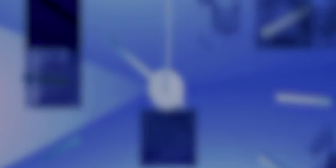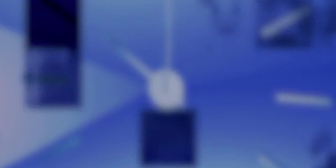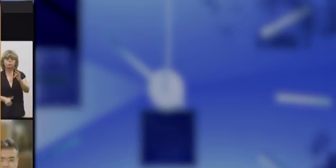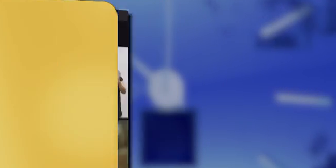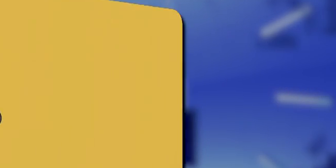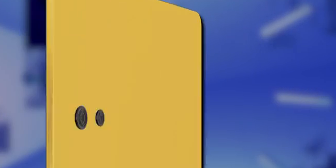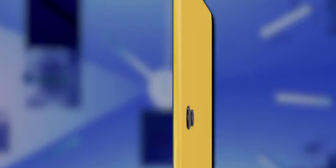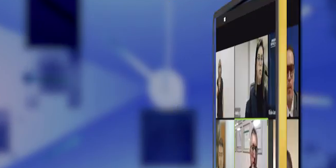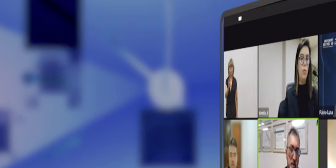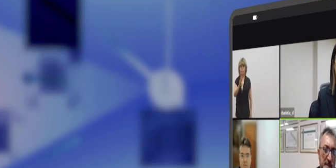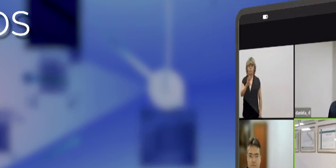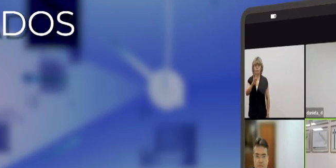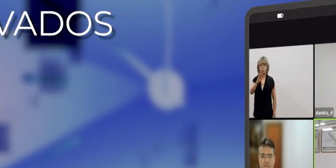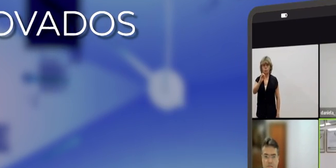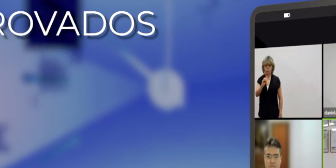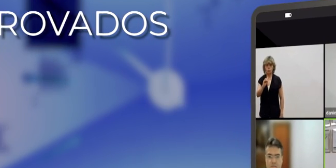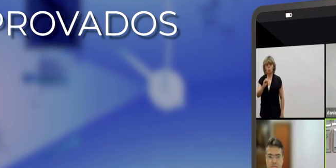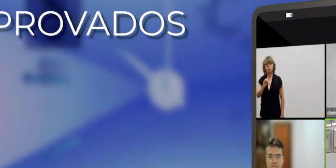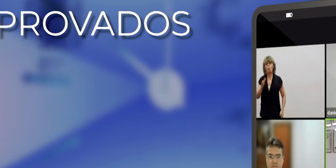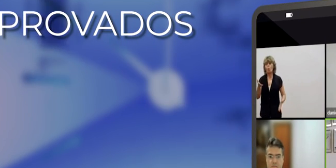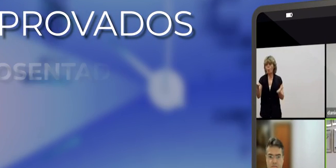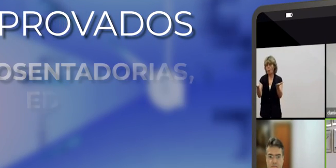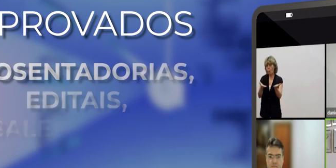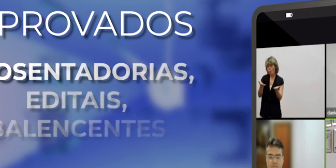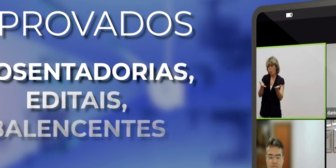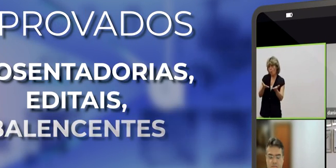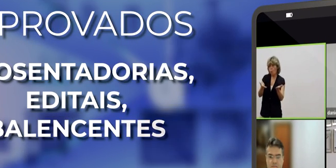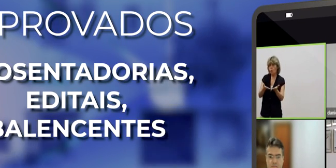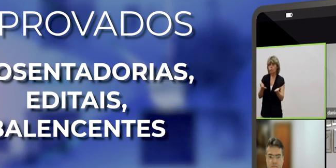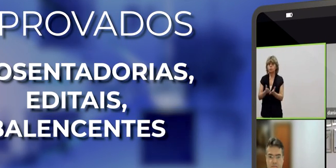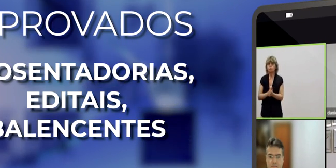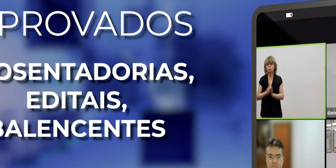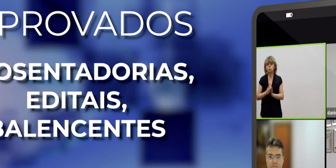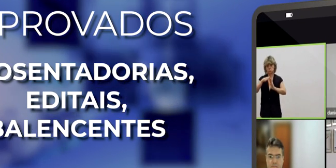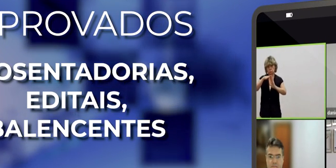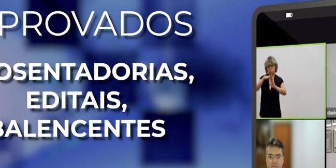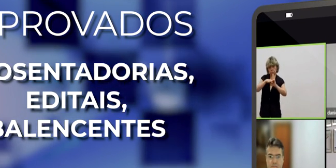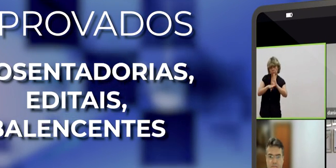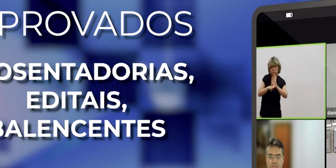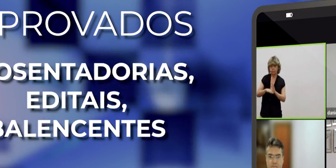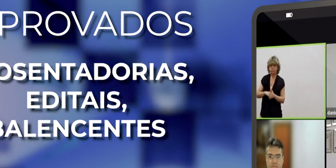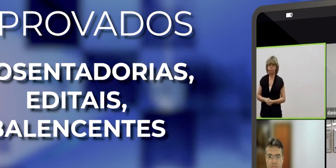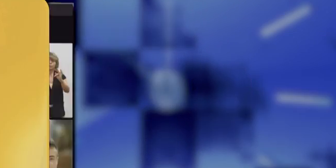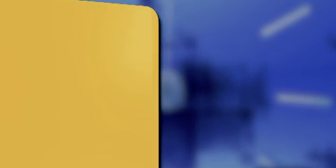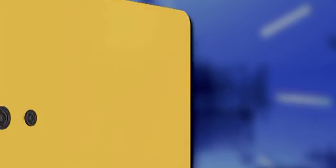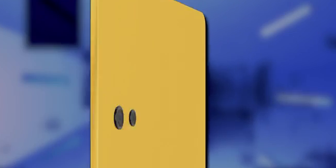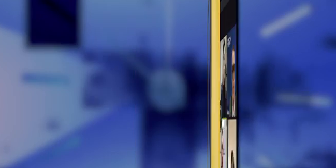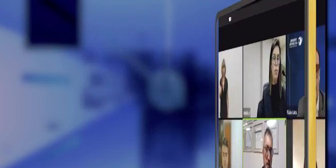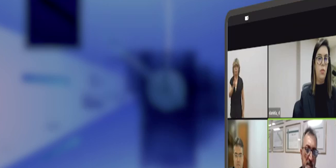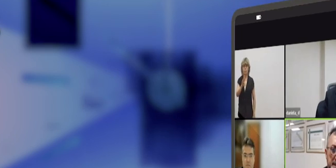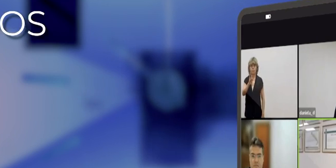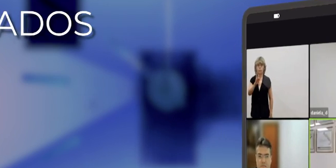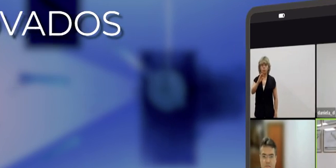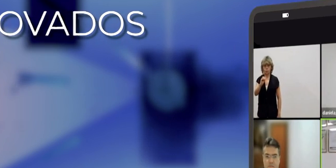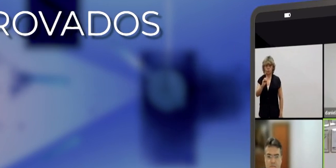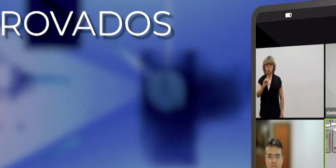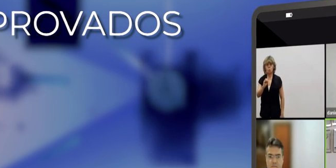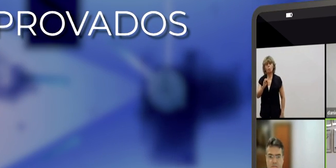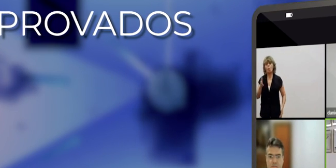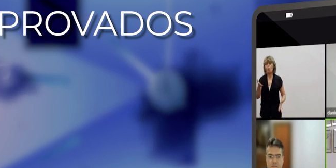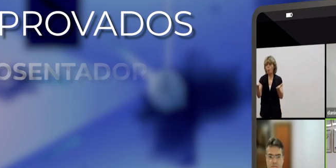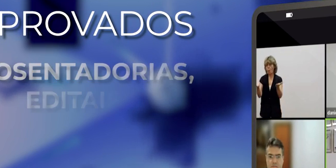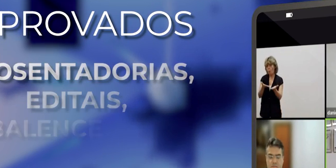setembro. Foram aprovados balancetes, aposentadorias, admissões e editais de concurso público. As leis que concedem